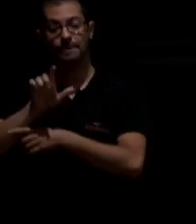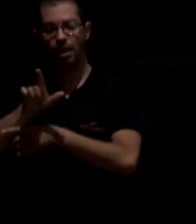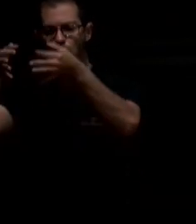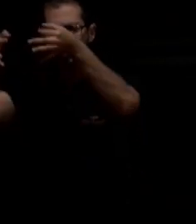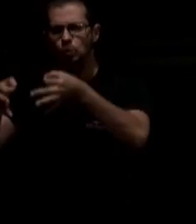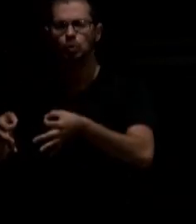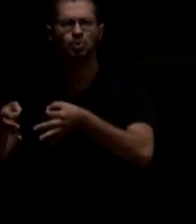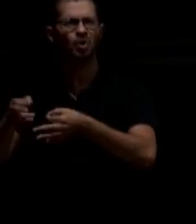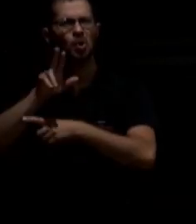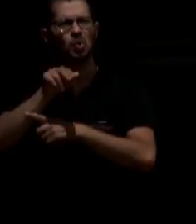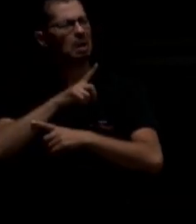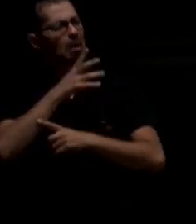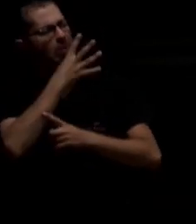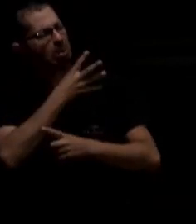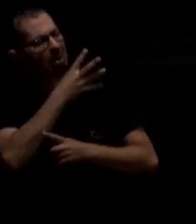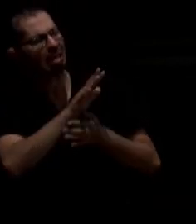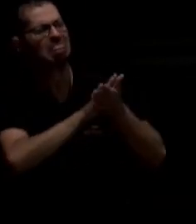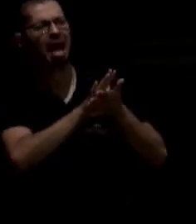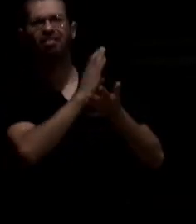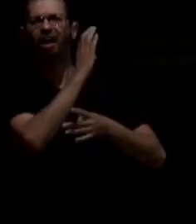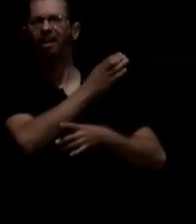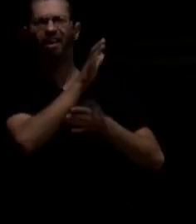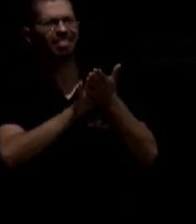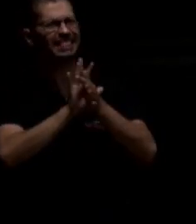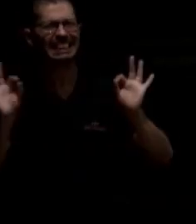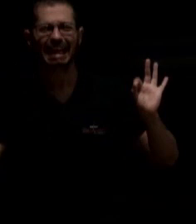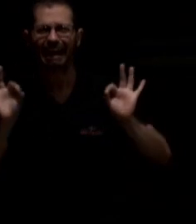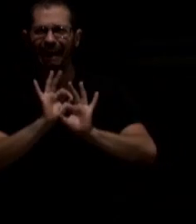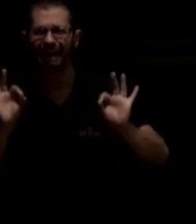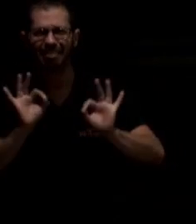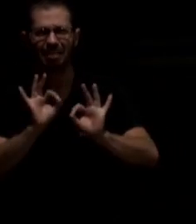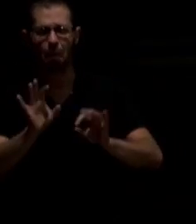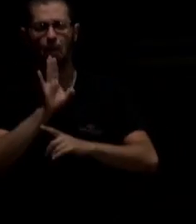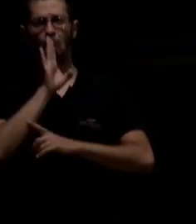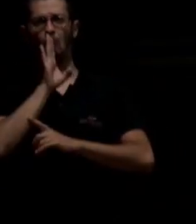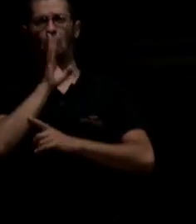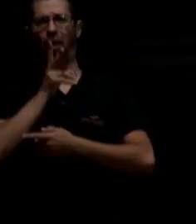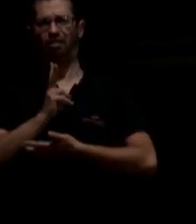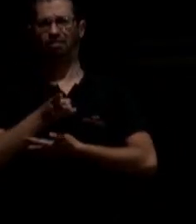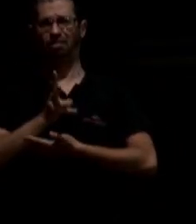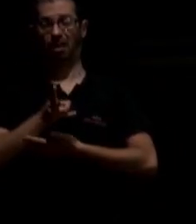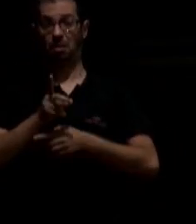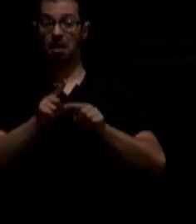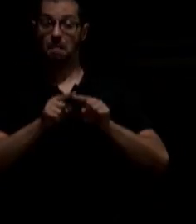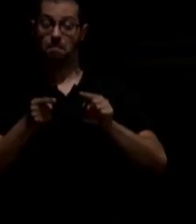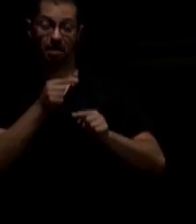Abel nunca falou nada com Caim. Abel nem chegou a tentar converter o Caim. Mas Caim o